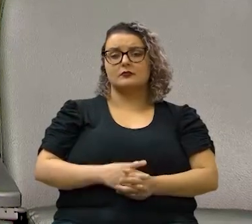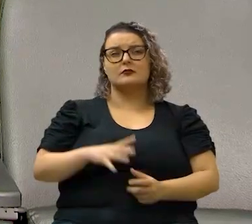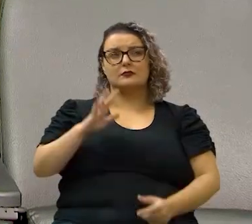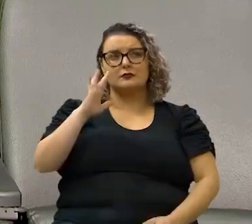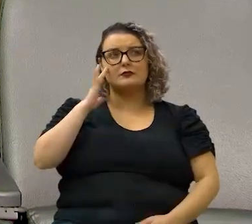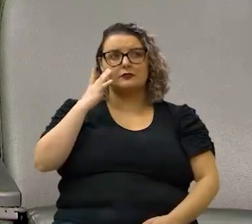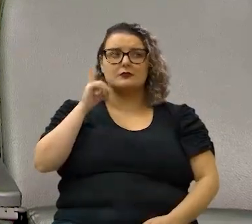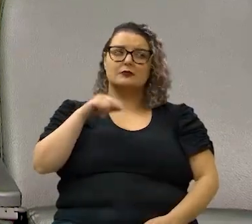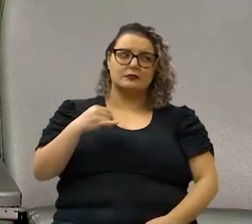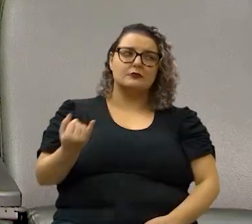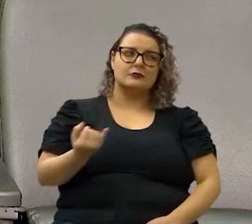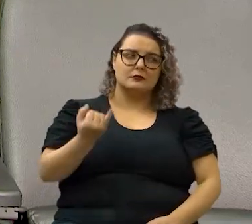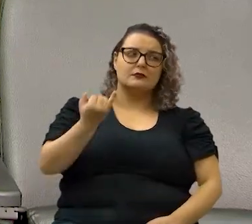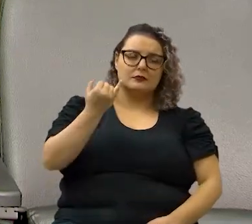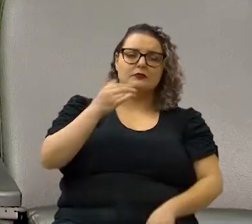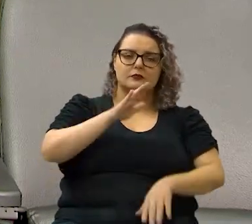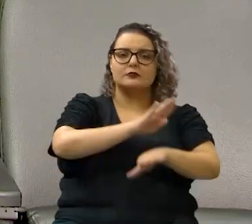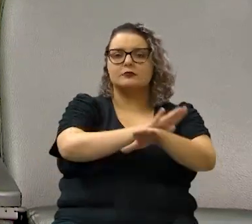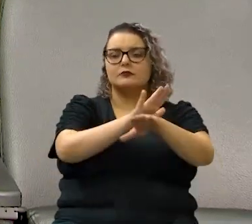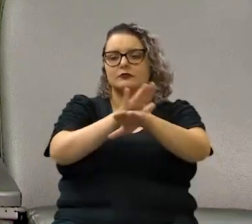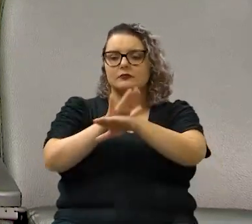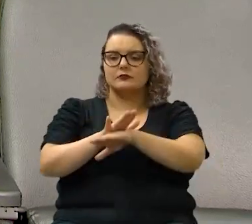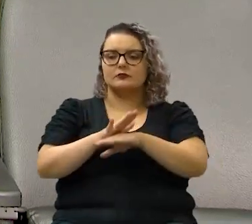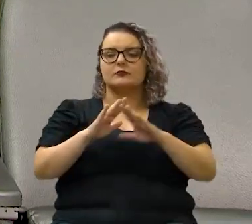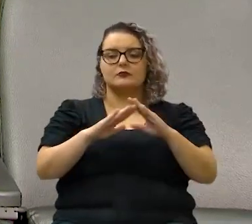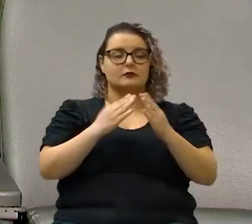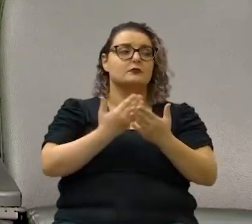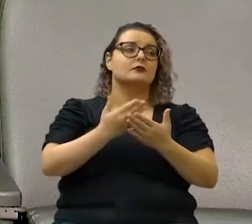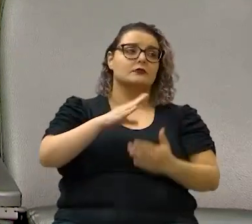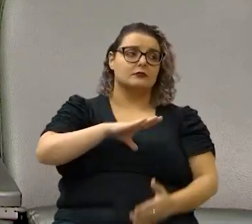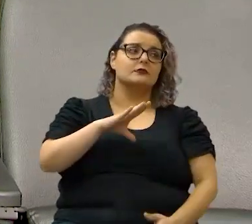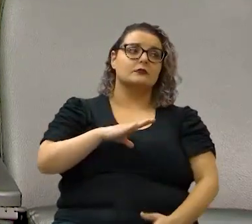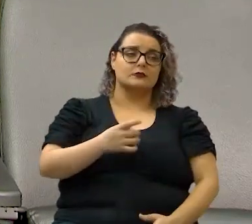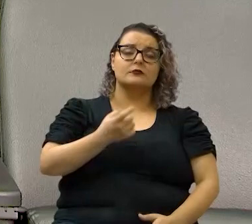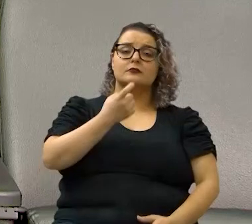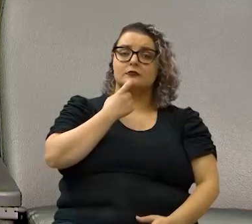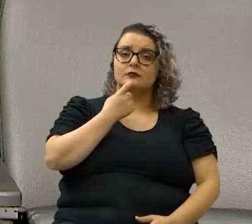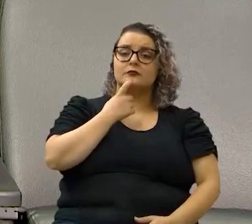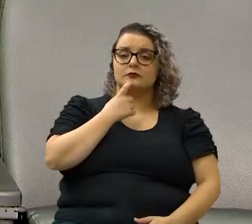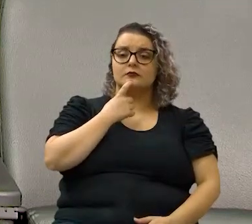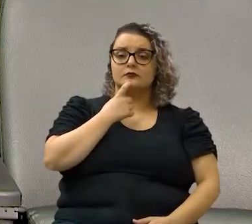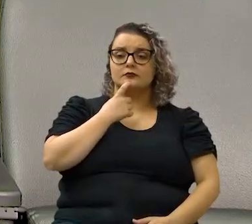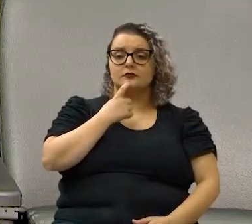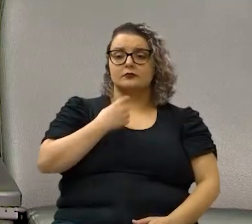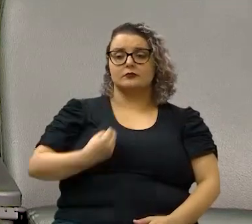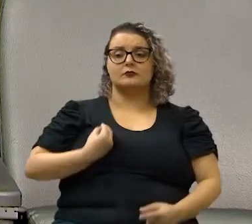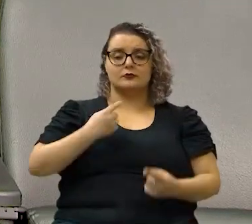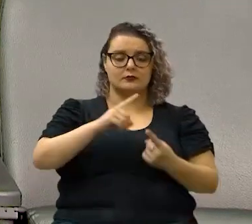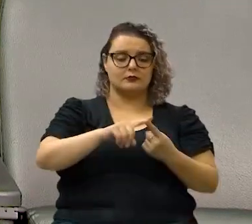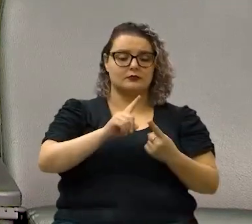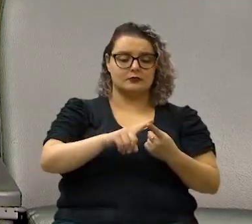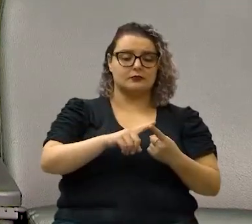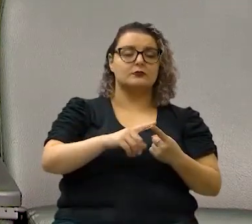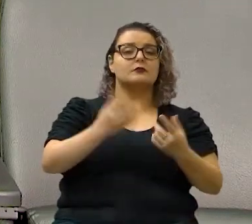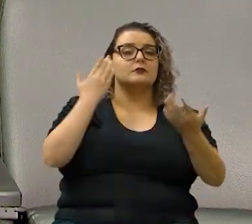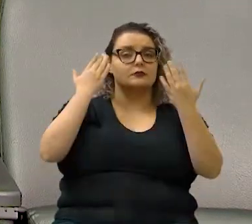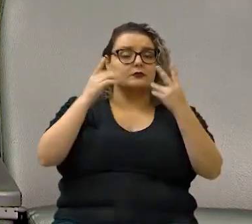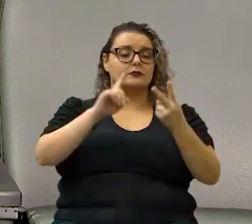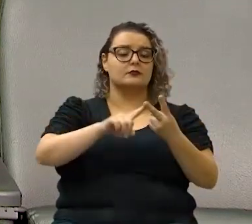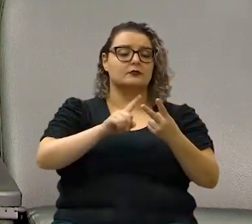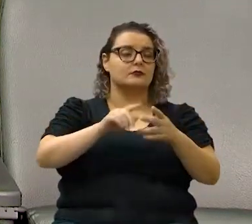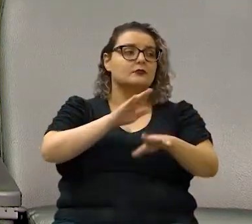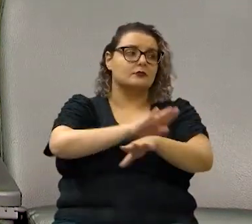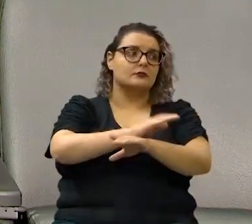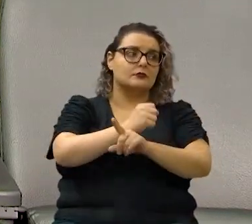eu acho que é bem interessante e vai ajudar muito nas escolas municipais aqui de Campinas a presença tanto do psicólogo como do